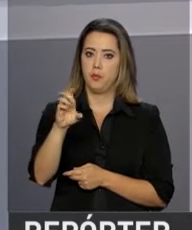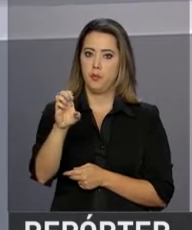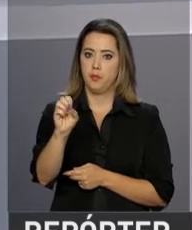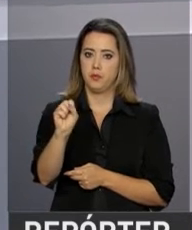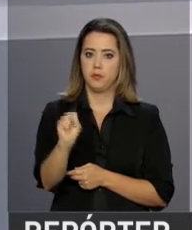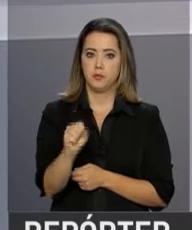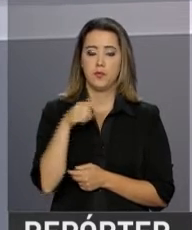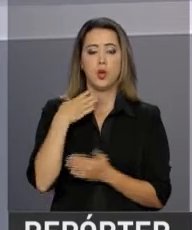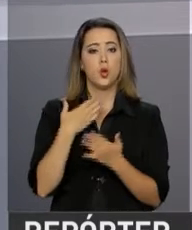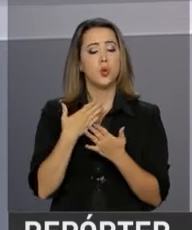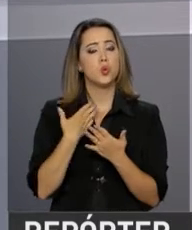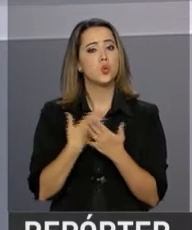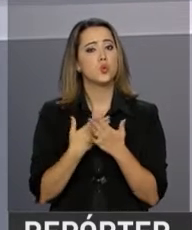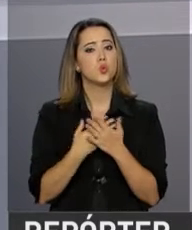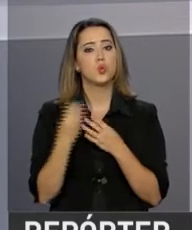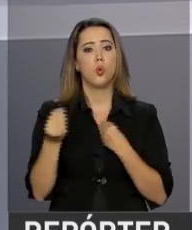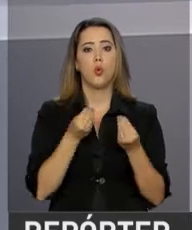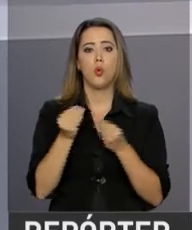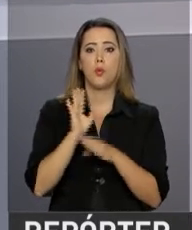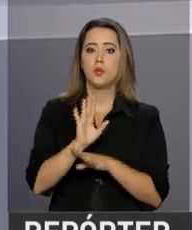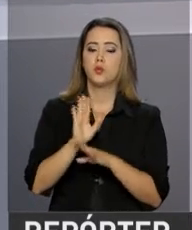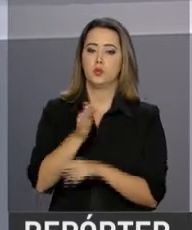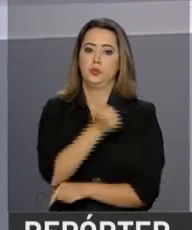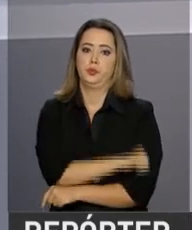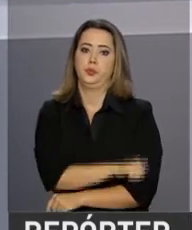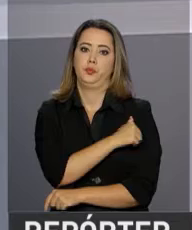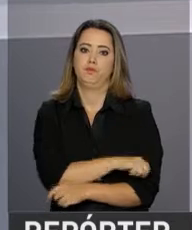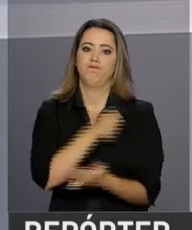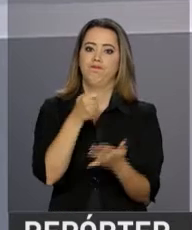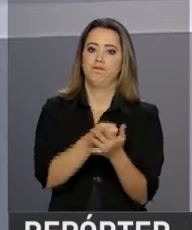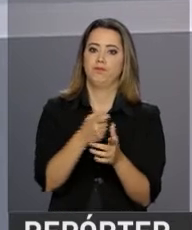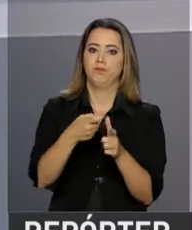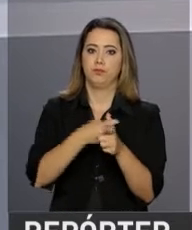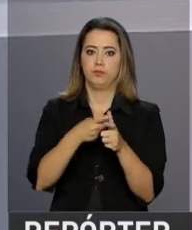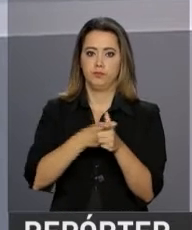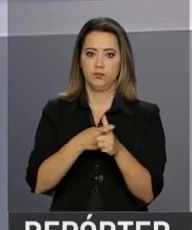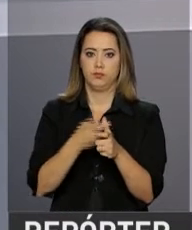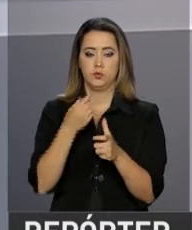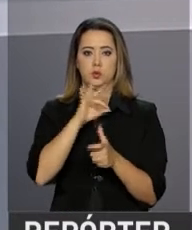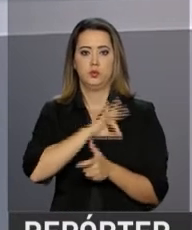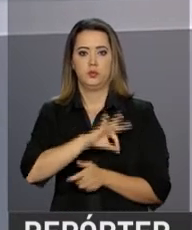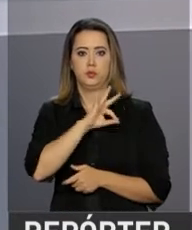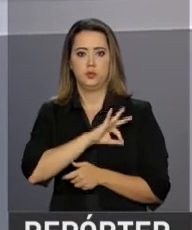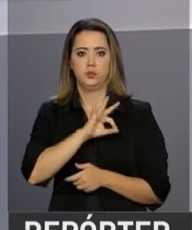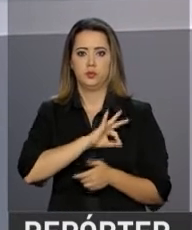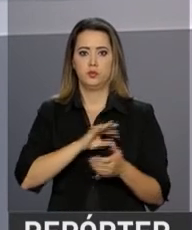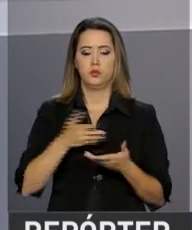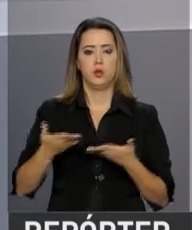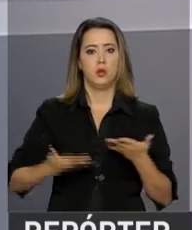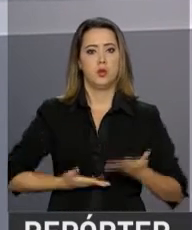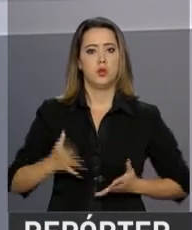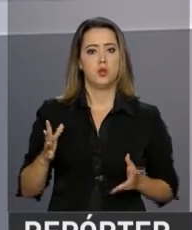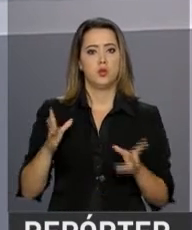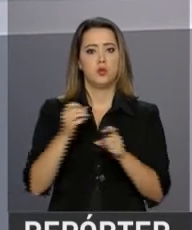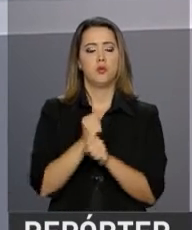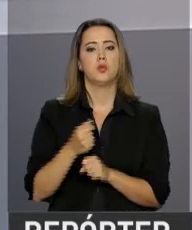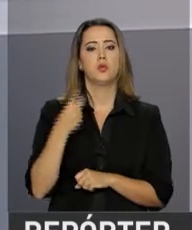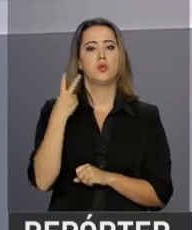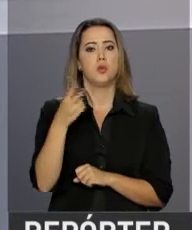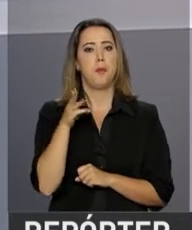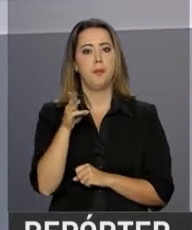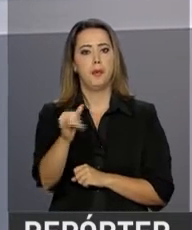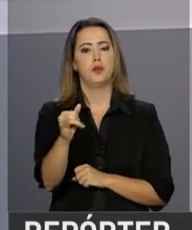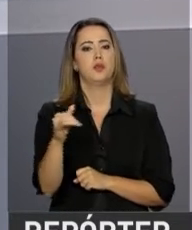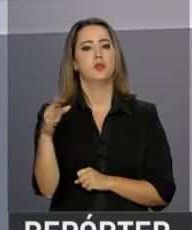e estuda alternativas para ajudar o rio de janeiro a pagar a dívida com a folha de pagamento de servidores do estado que soma